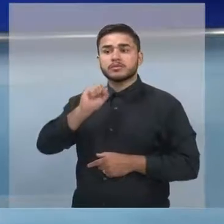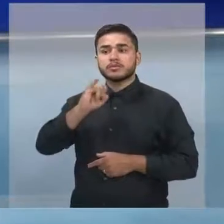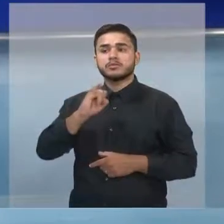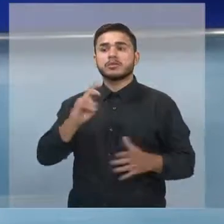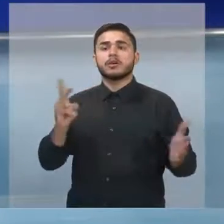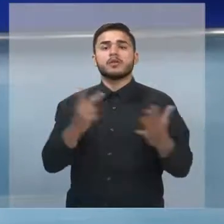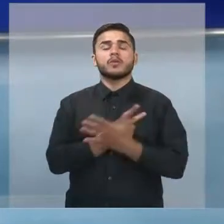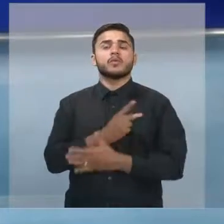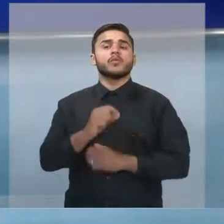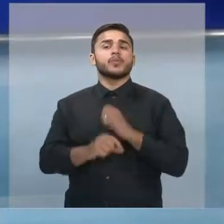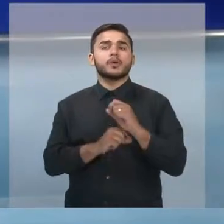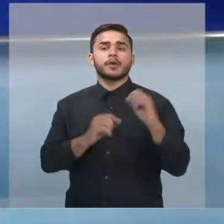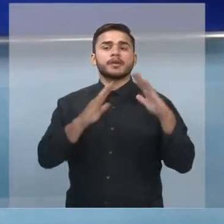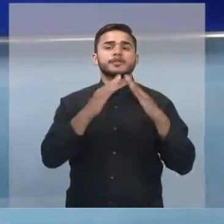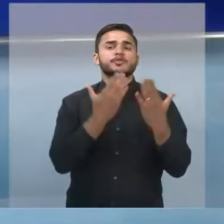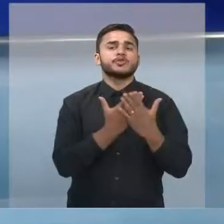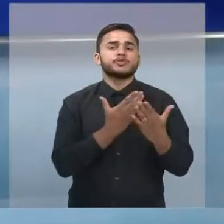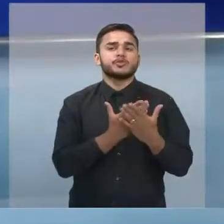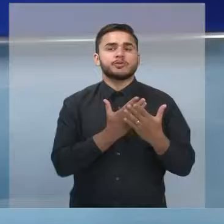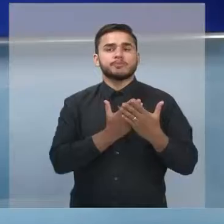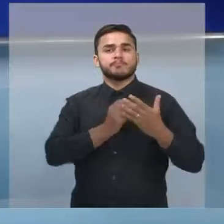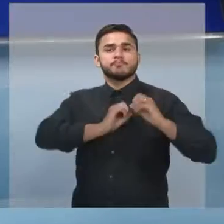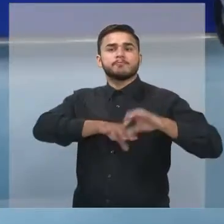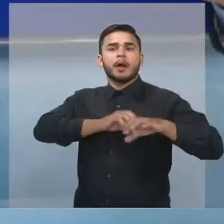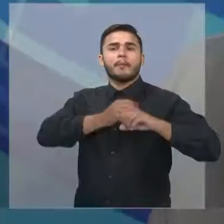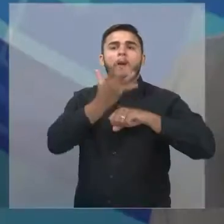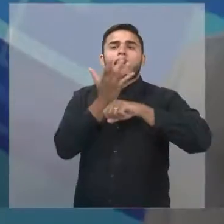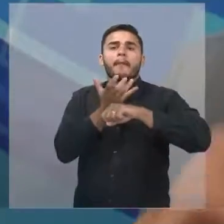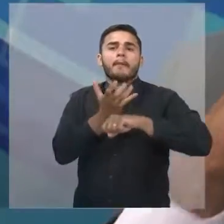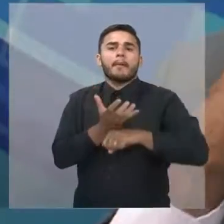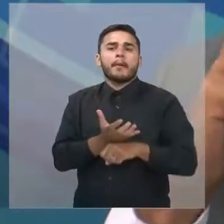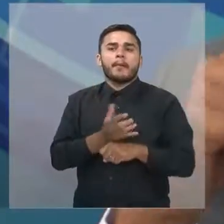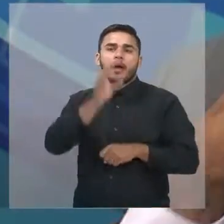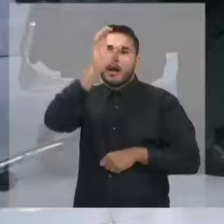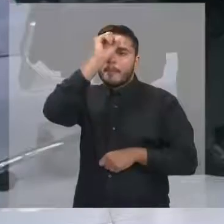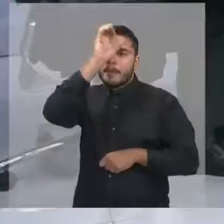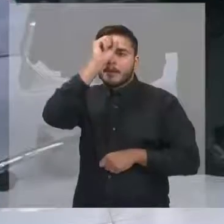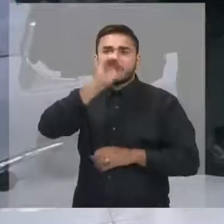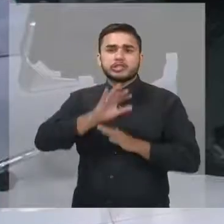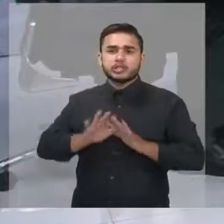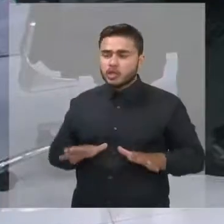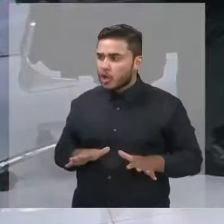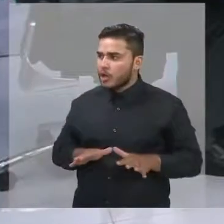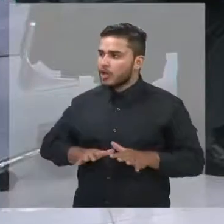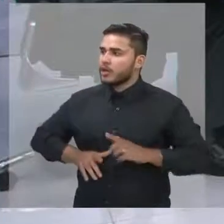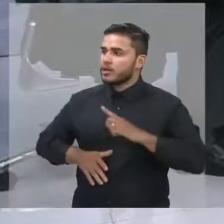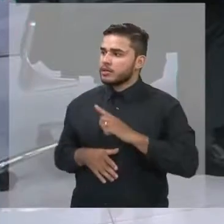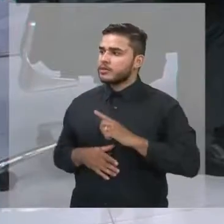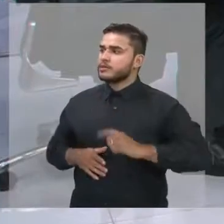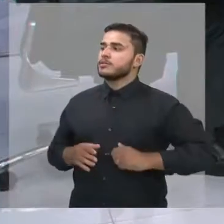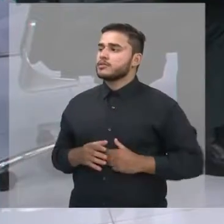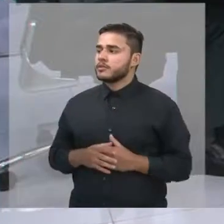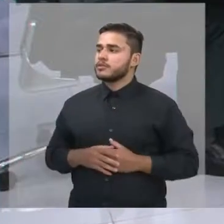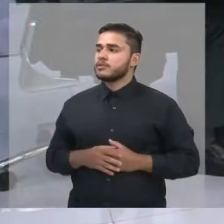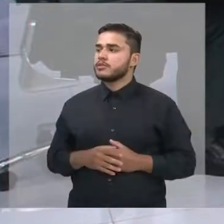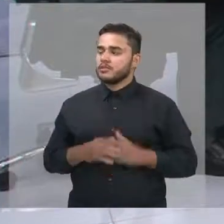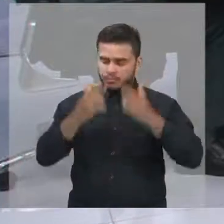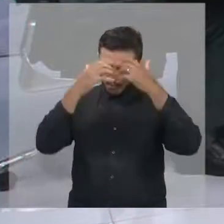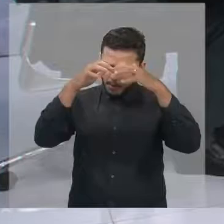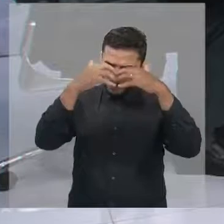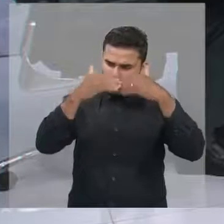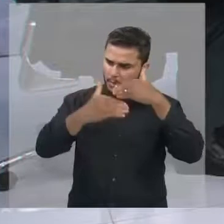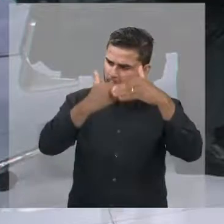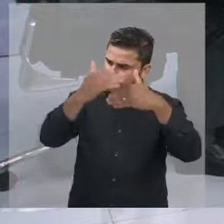quando ela forma para além apenas do sentido estrito da educação, para o